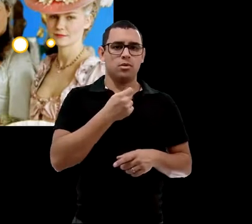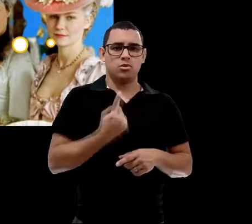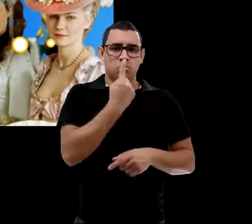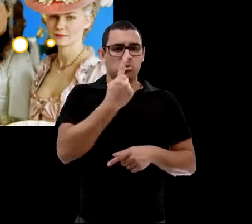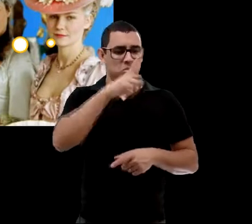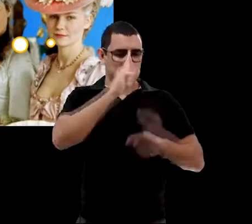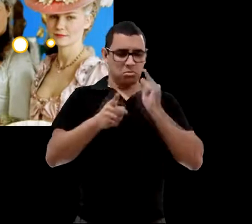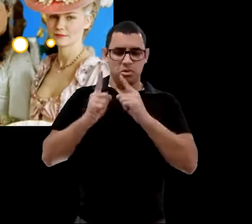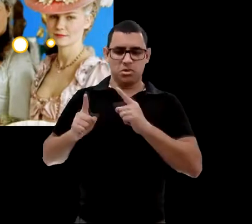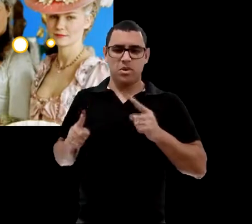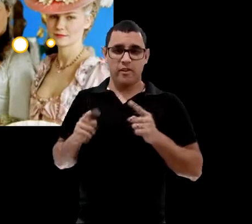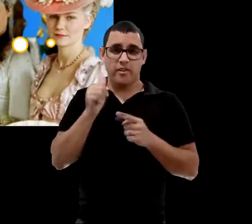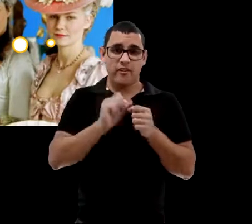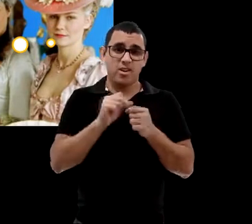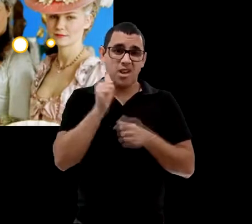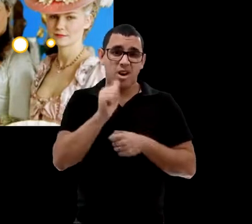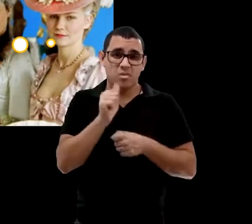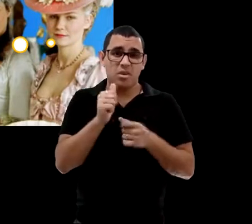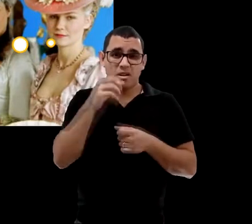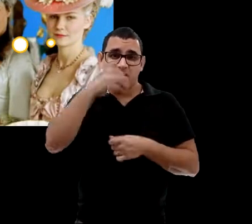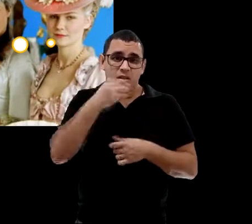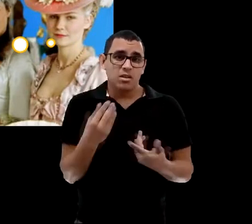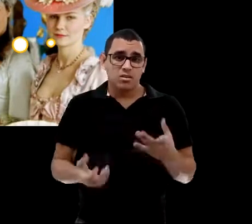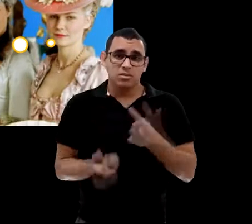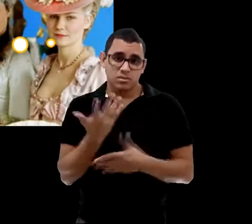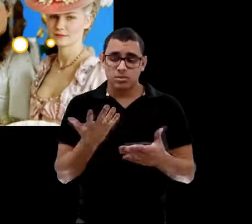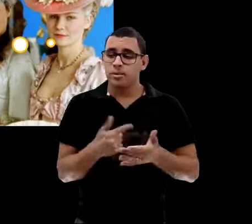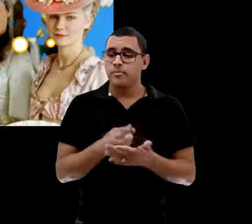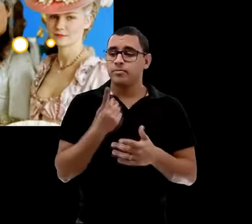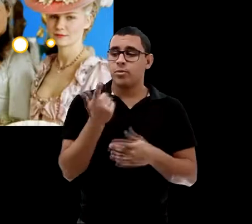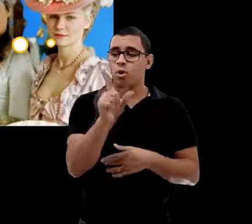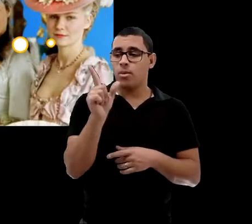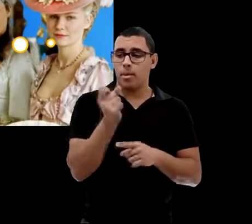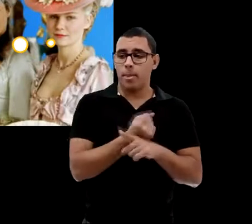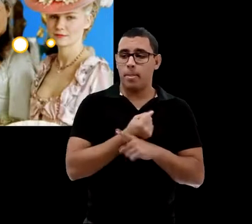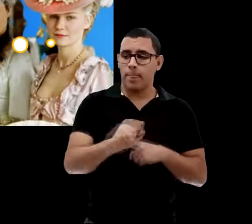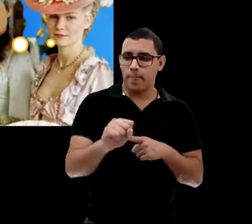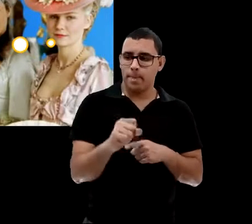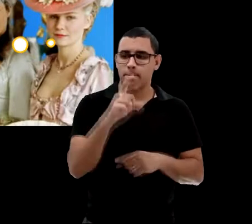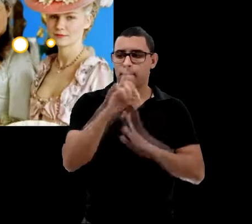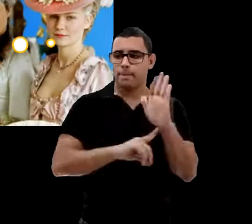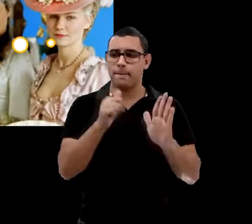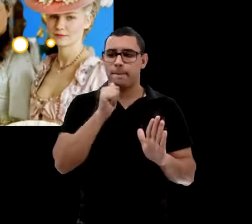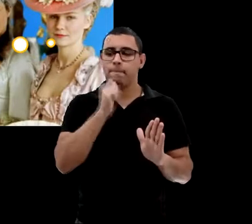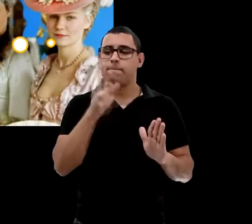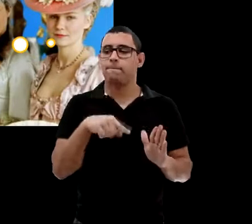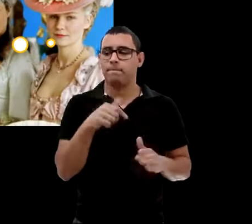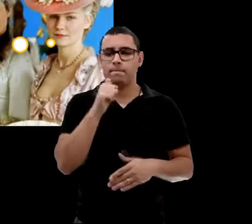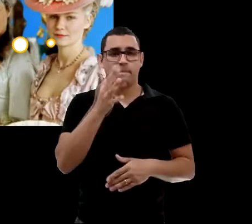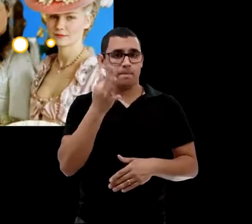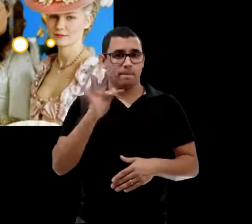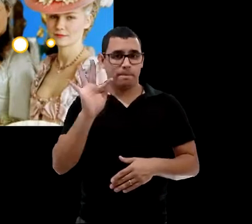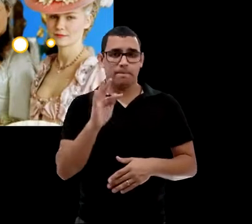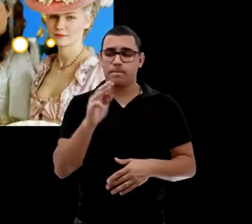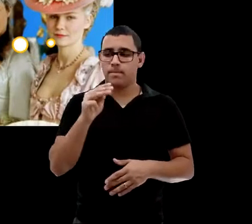crítica daquele Kant, né, que falava que as mulheres não raciocinavam e tal. Outra que defendeu o direito das mulheres